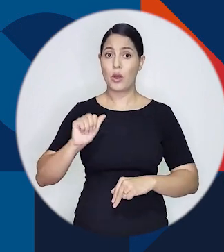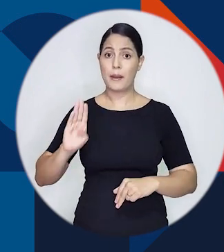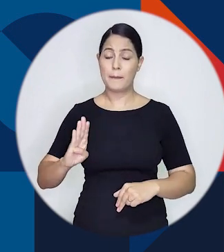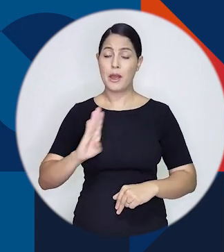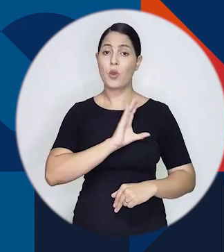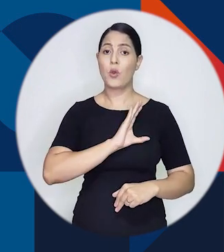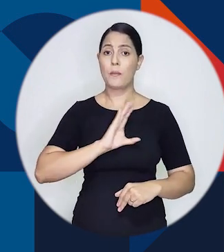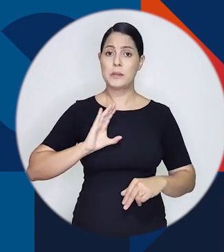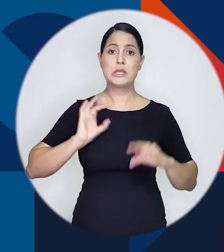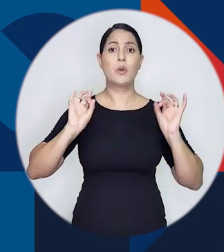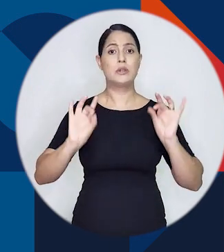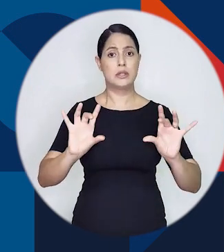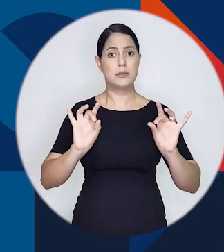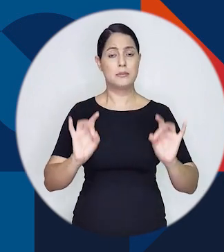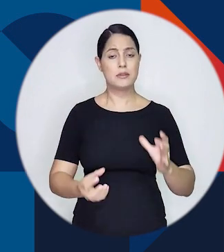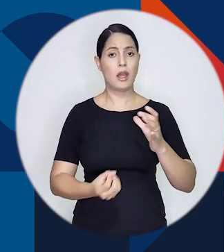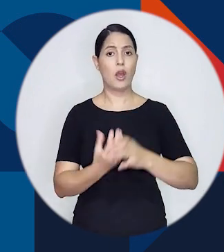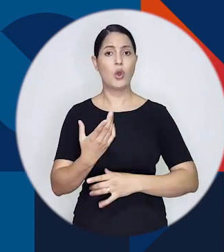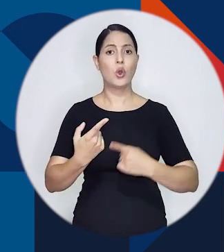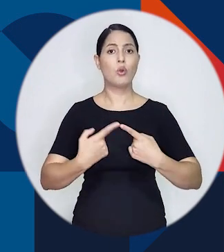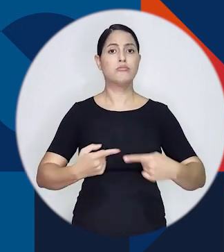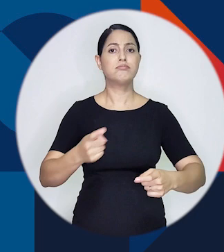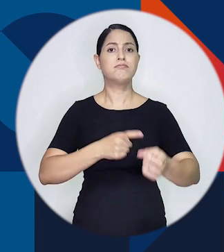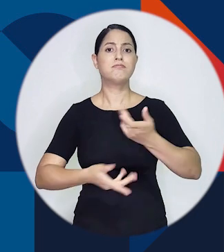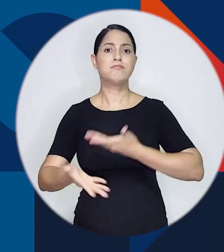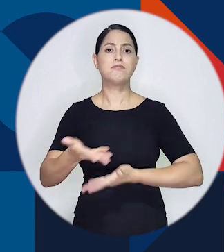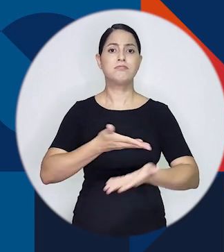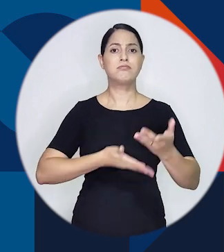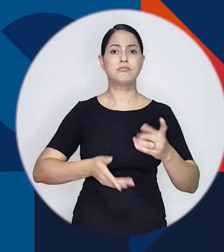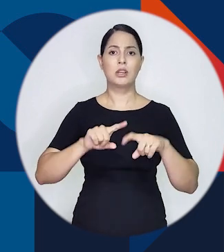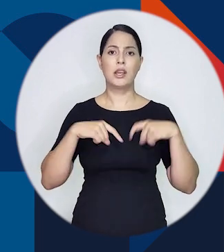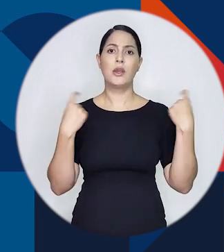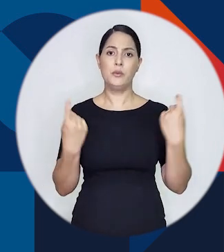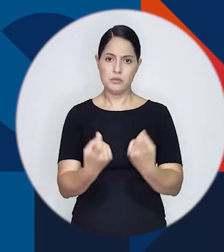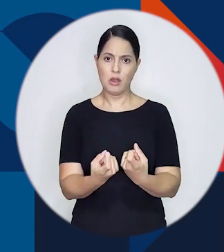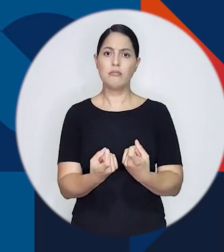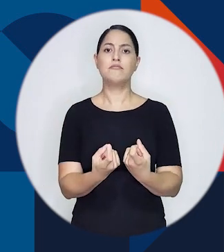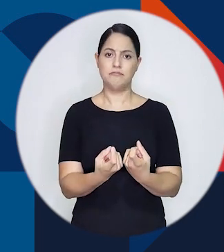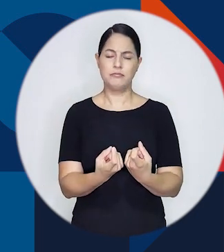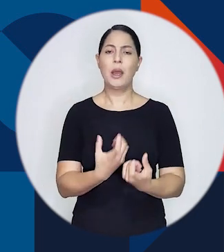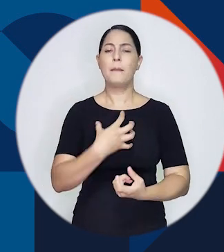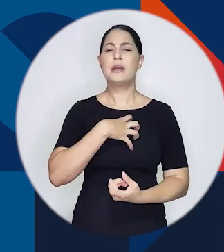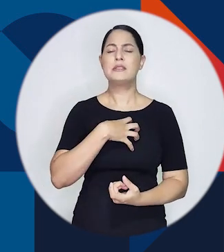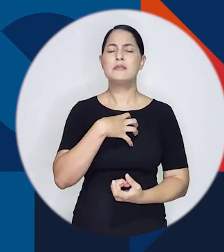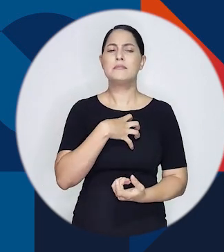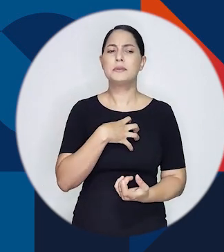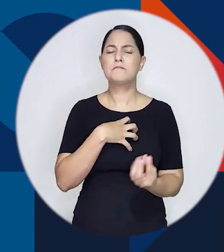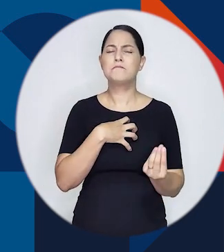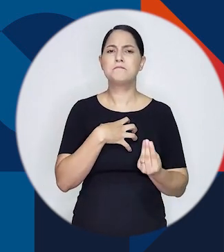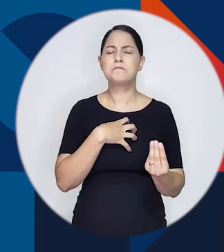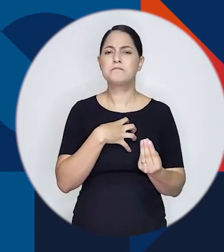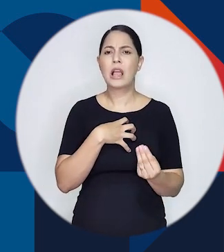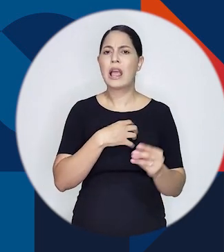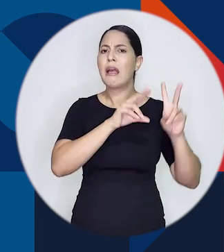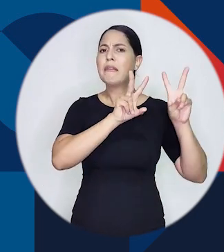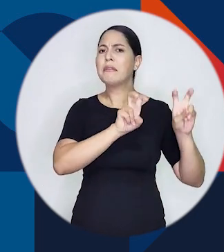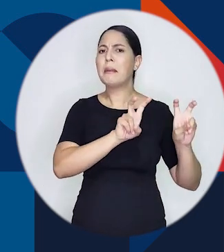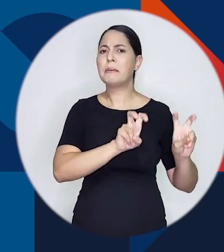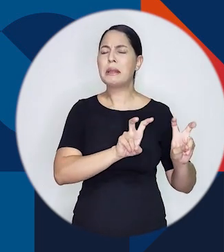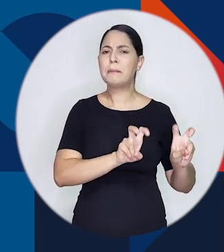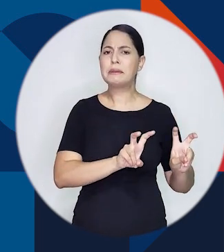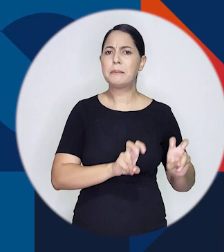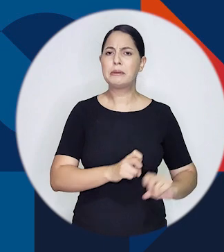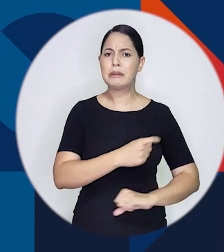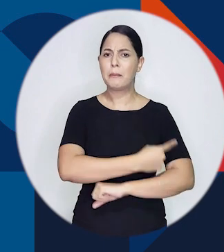ela, através da comissão especial, ela se reúne com os seus membros, sente quais são as questões